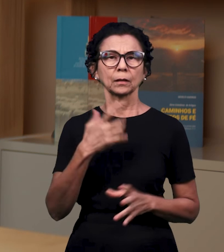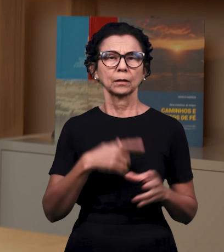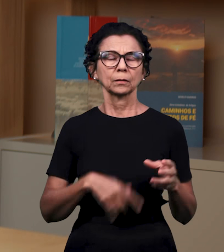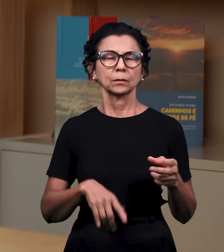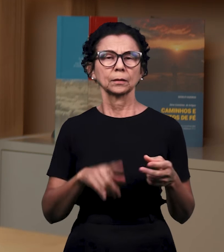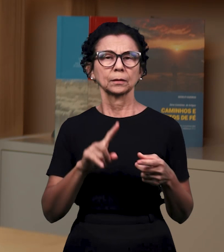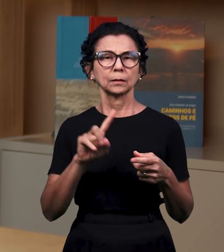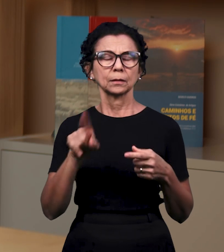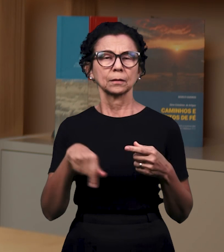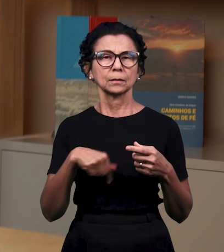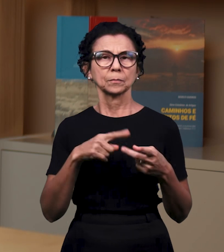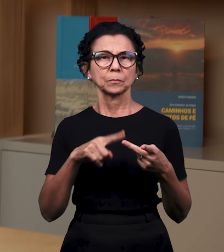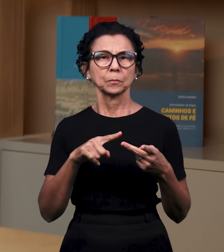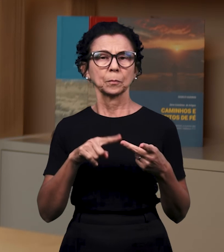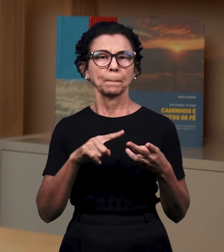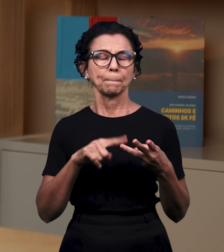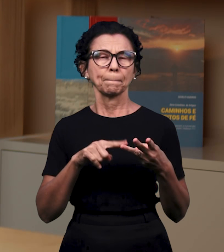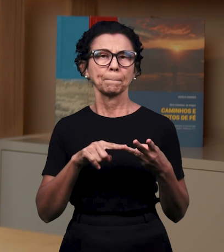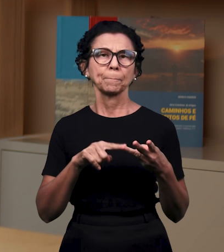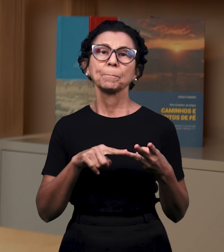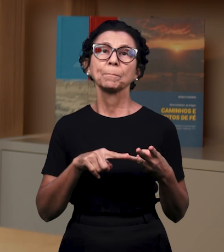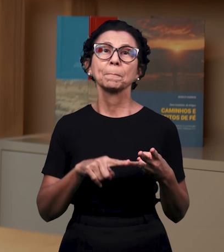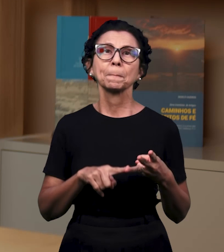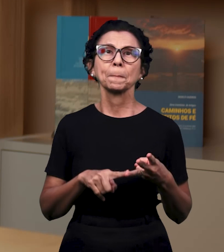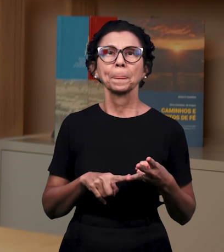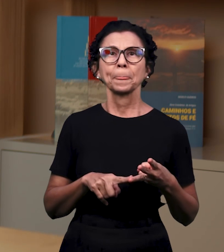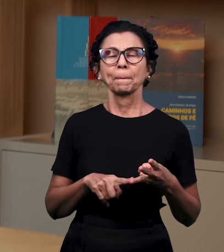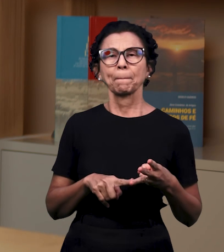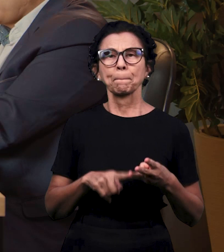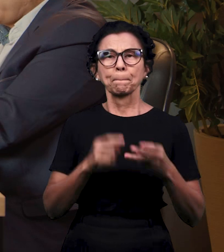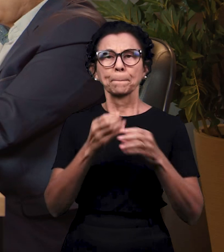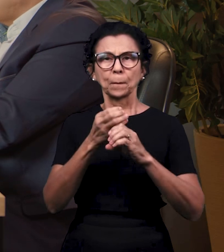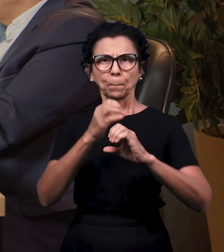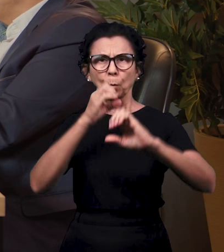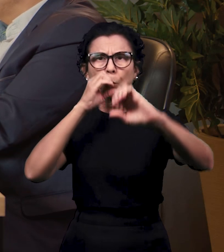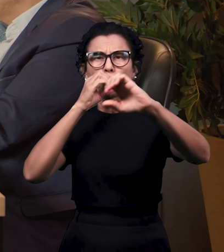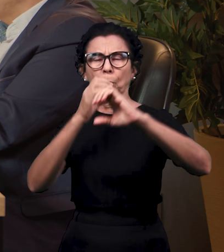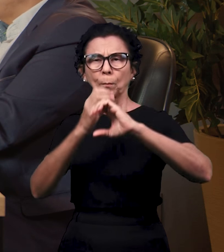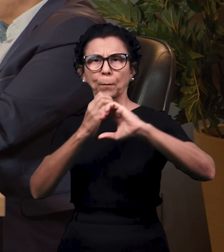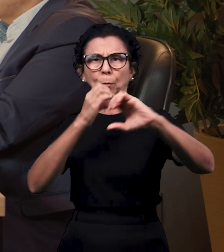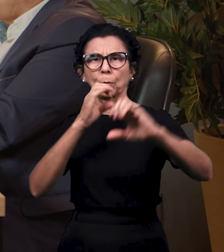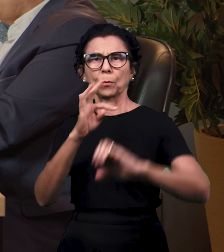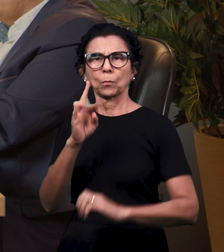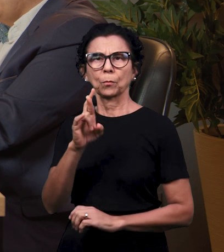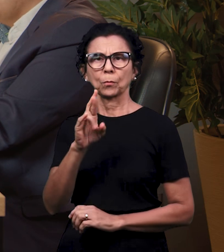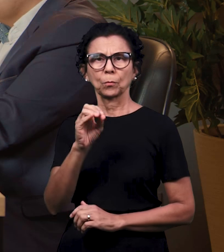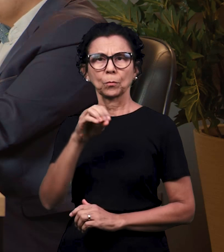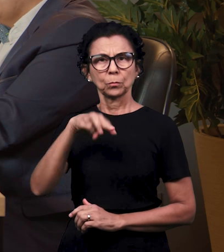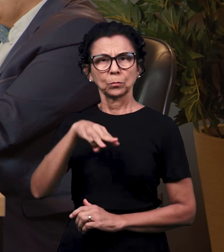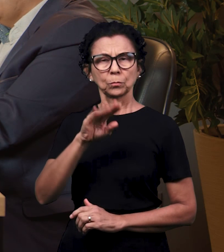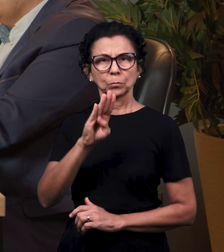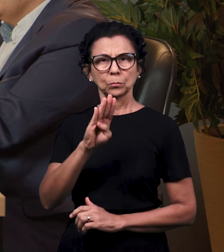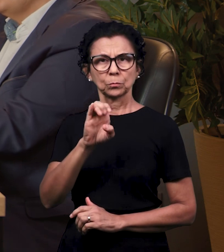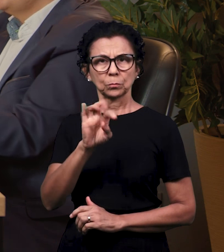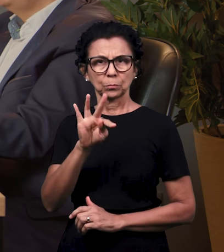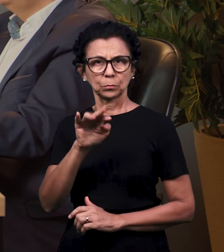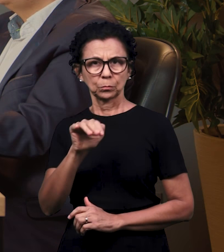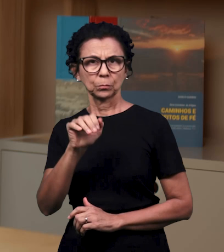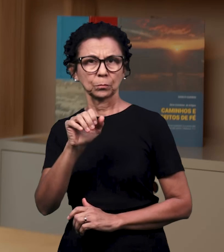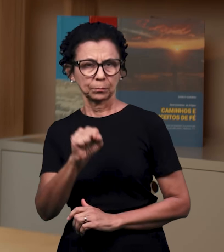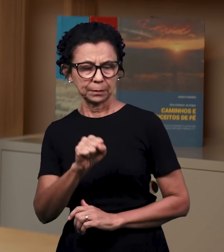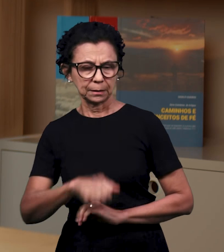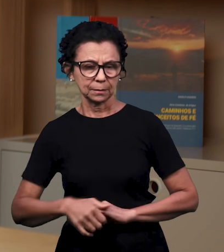é a festa que nós vamos abordar hoje, é a festa das trombetas. Então, veja, a igreja, ela